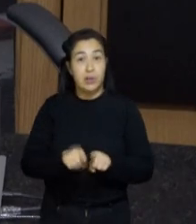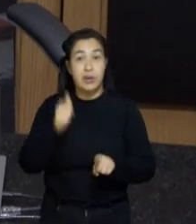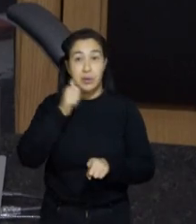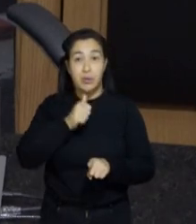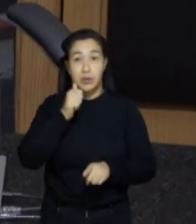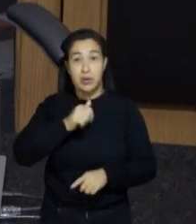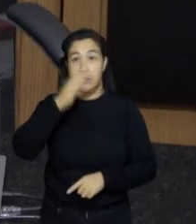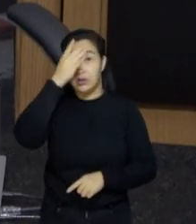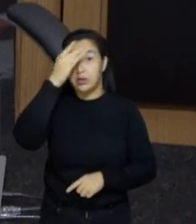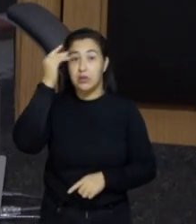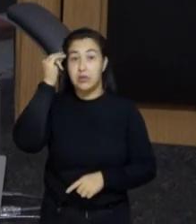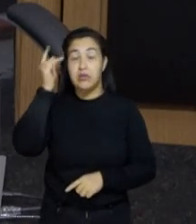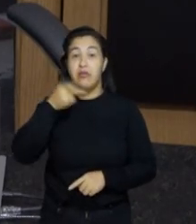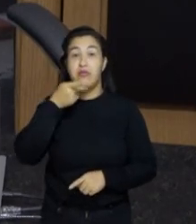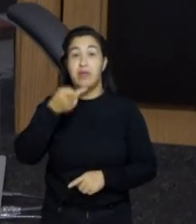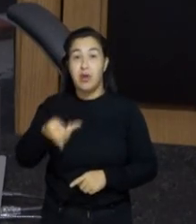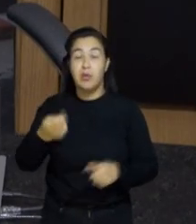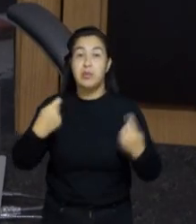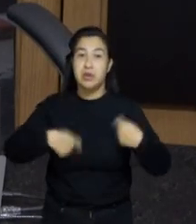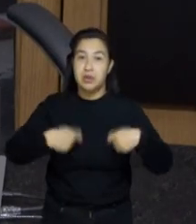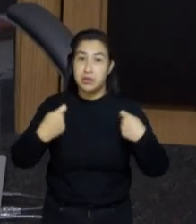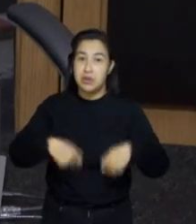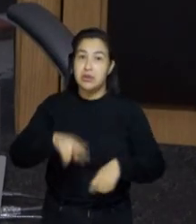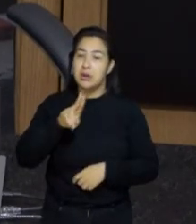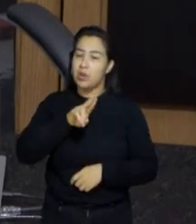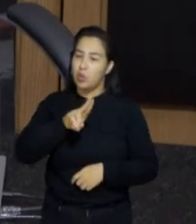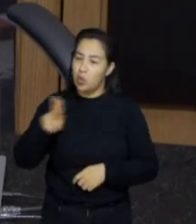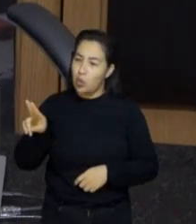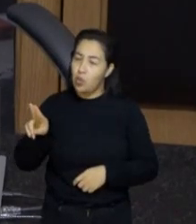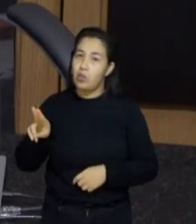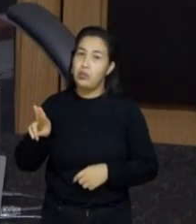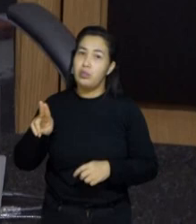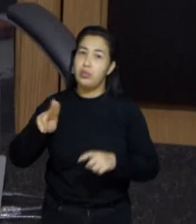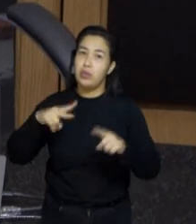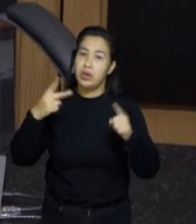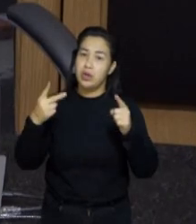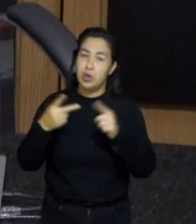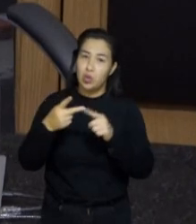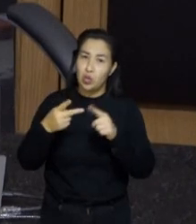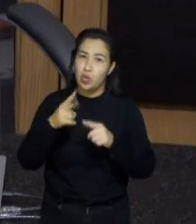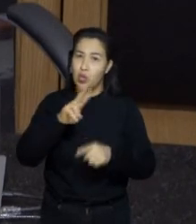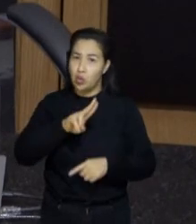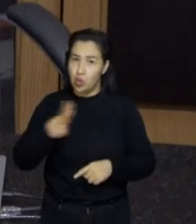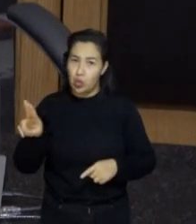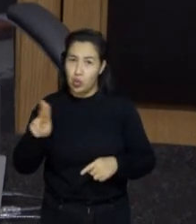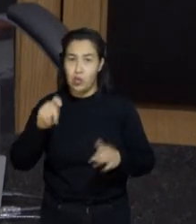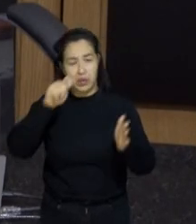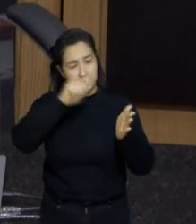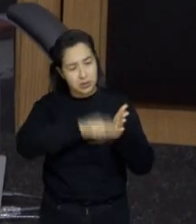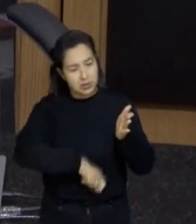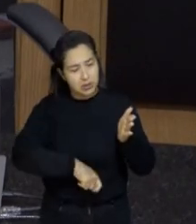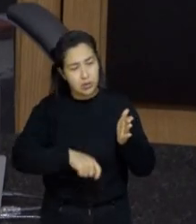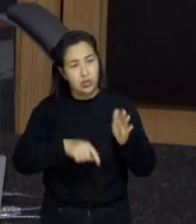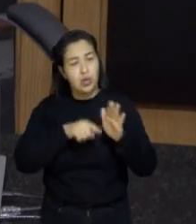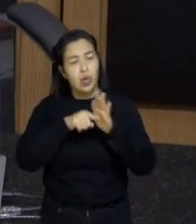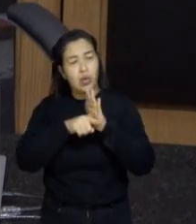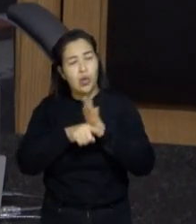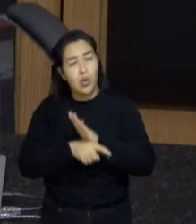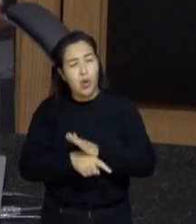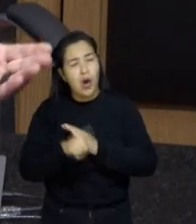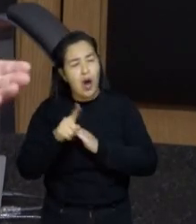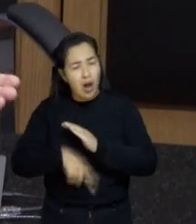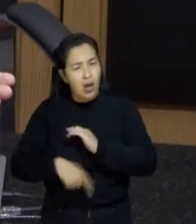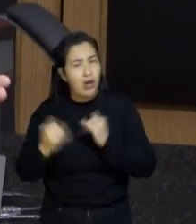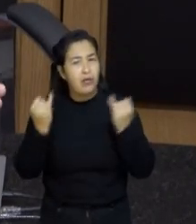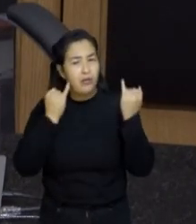de ter nome, sobrenome, assinatura e conferência sobre as informações, sobre os dados, né? E isso se faz com uma